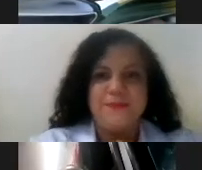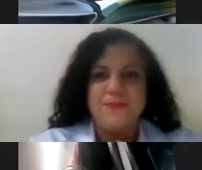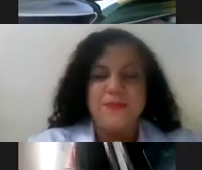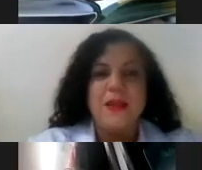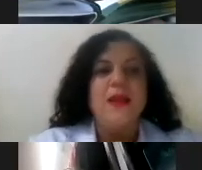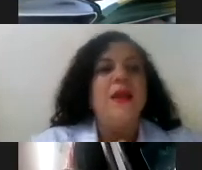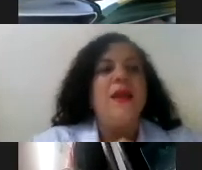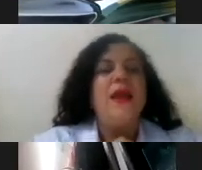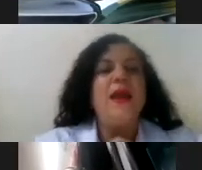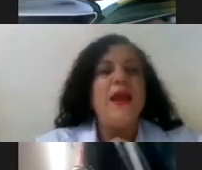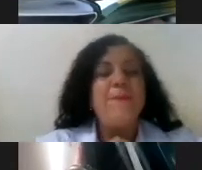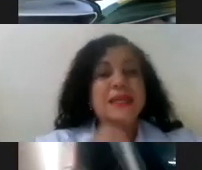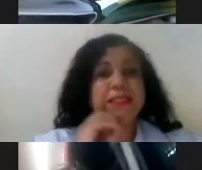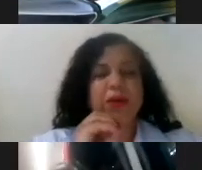bem.